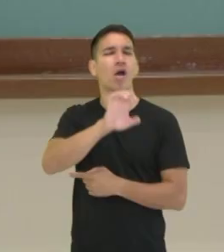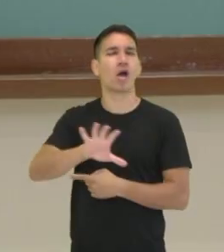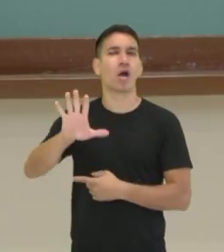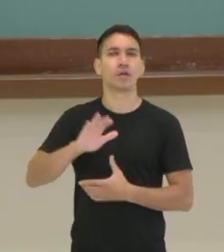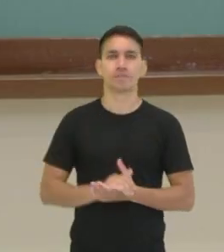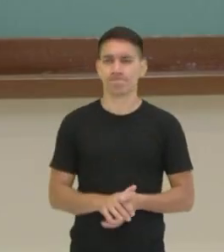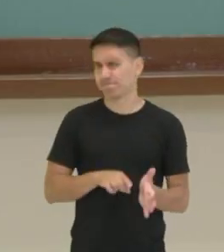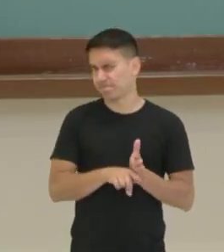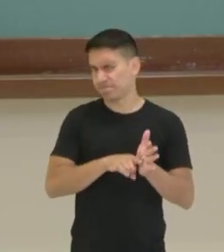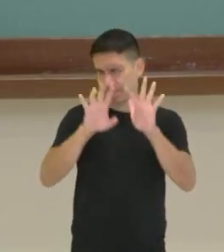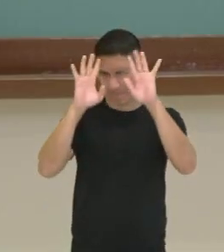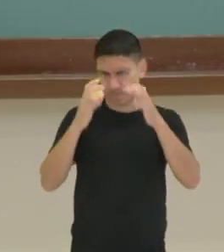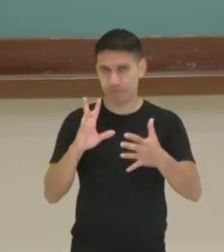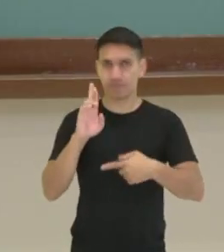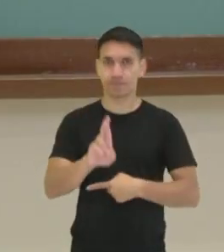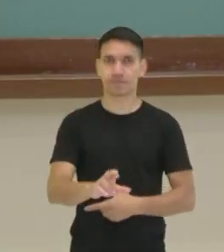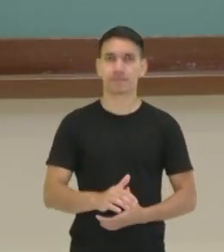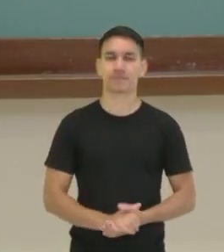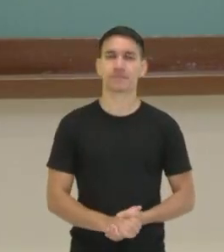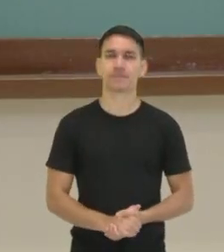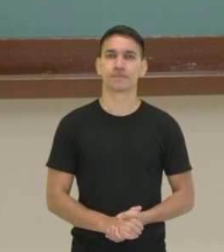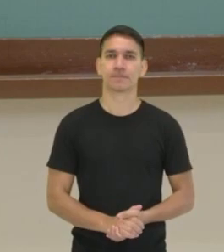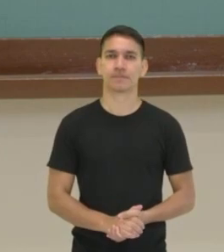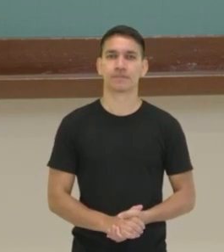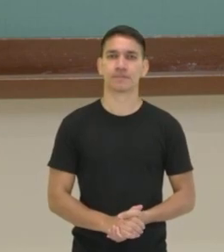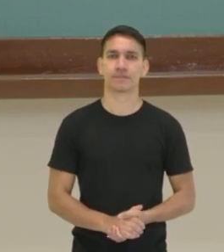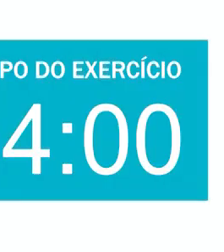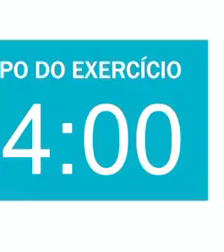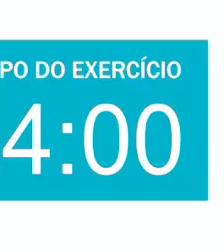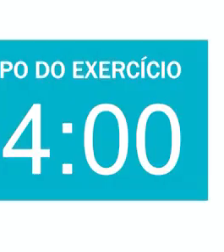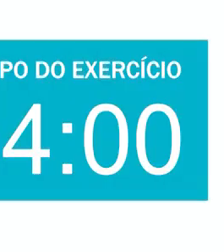Dá uma pensadinha, responde, estou aguardando vocês. Até!